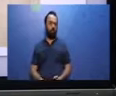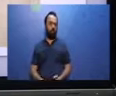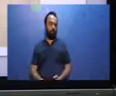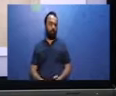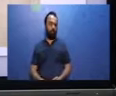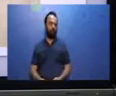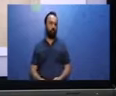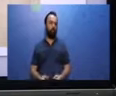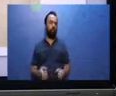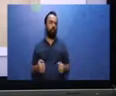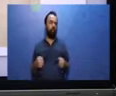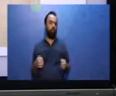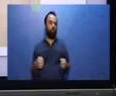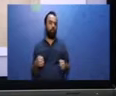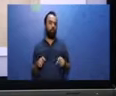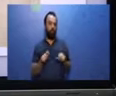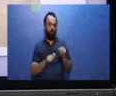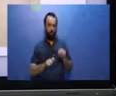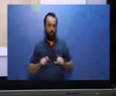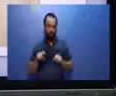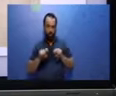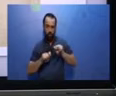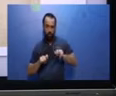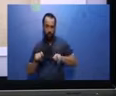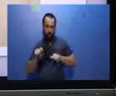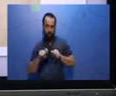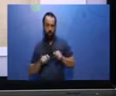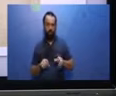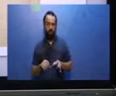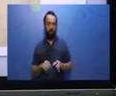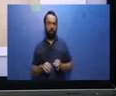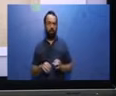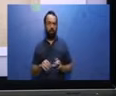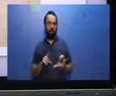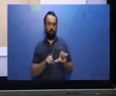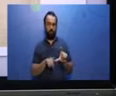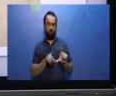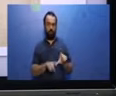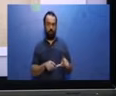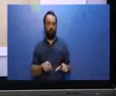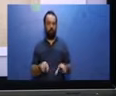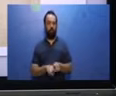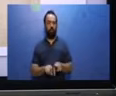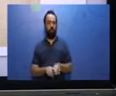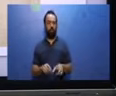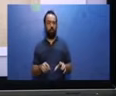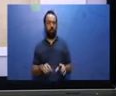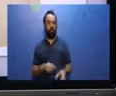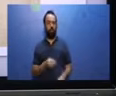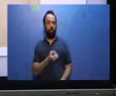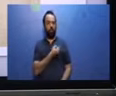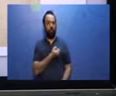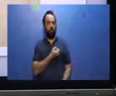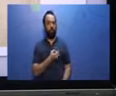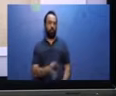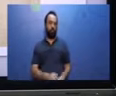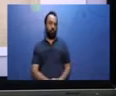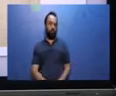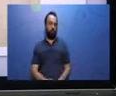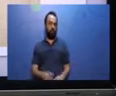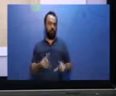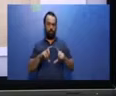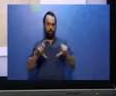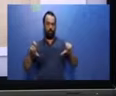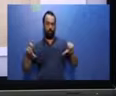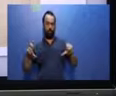nós temos que arrumar ou ajustar esses números para que ele fica exatamente da maneira como tudo aconteceu